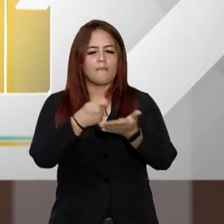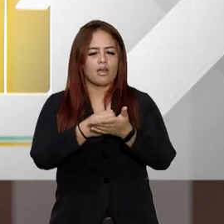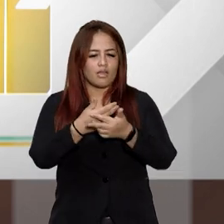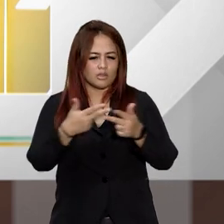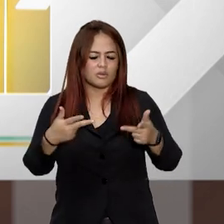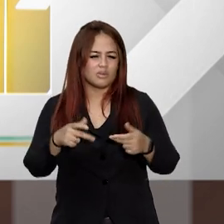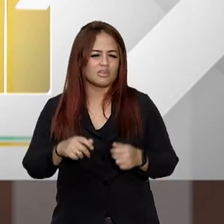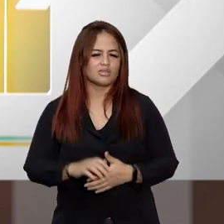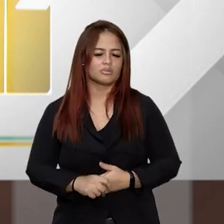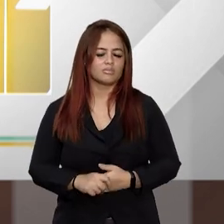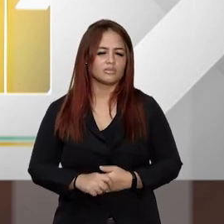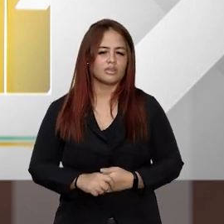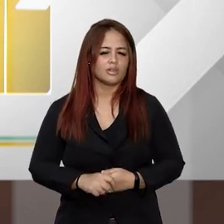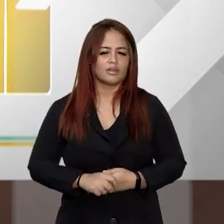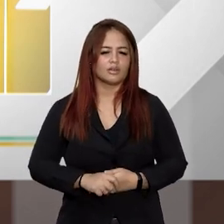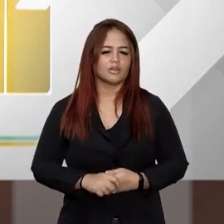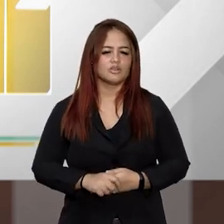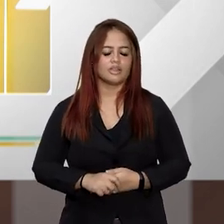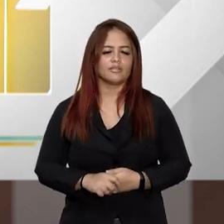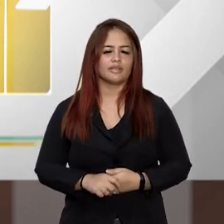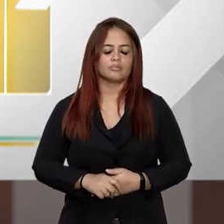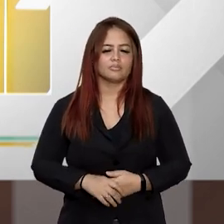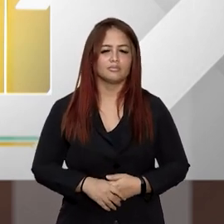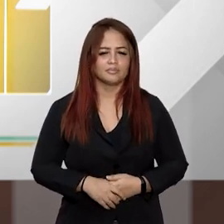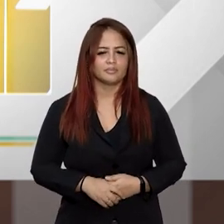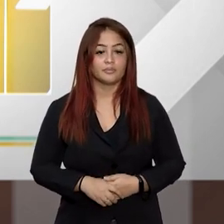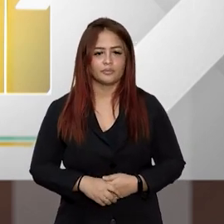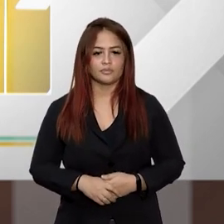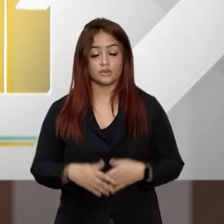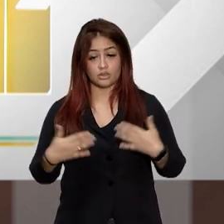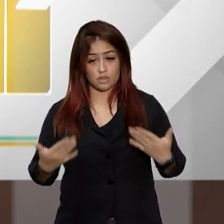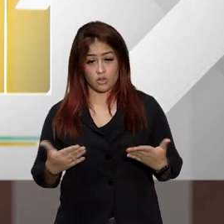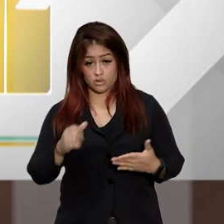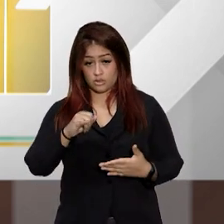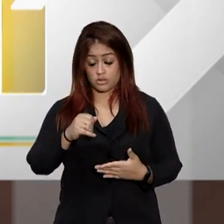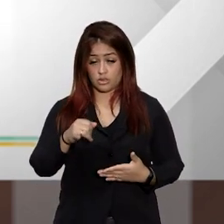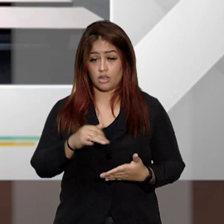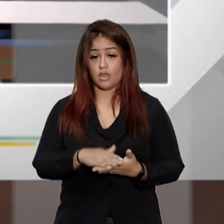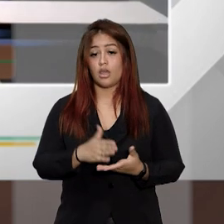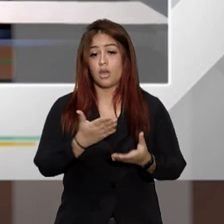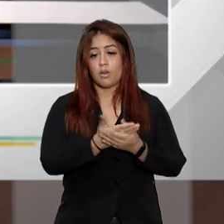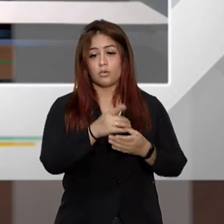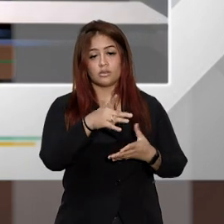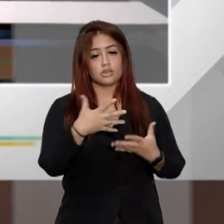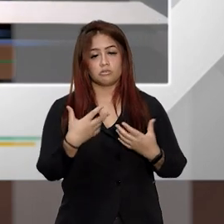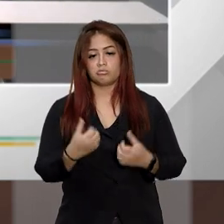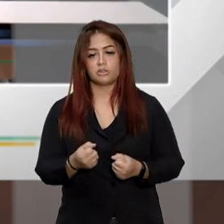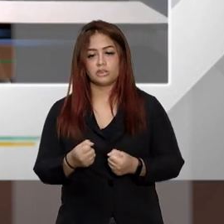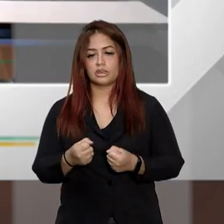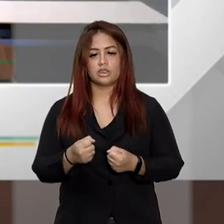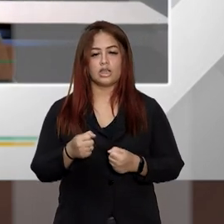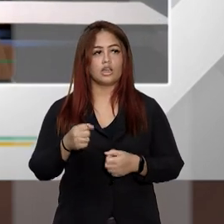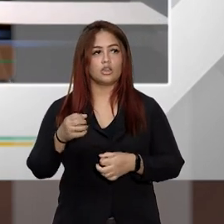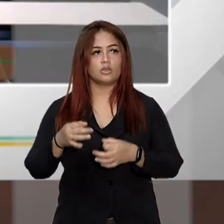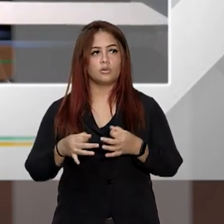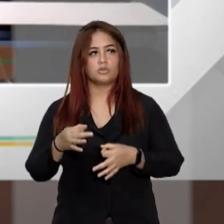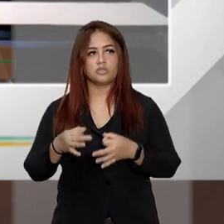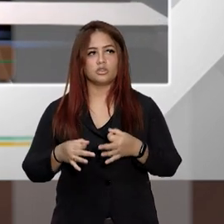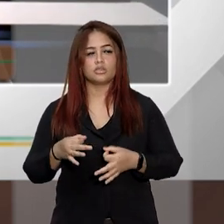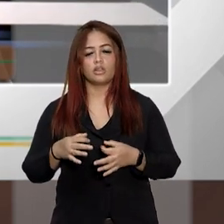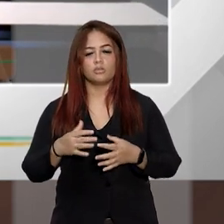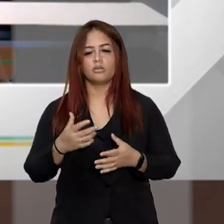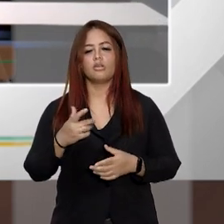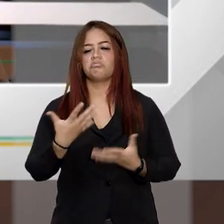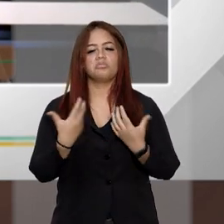Essa pergunta eu sempre, geralmente me perguntam, né? Se meu pedido for julgado improcedente nos juizados,